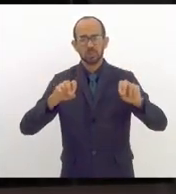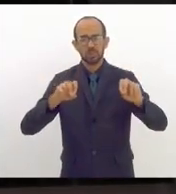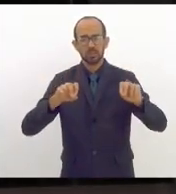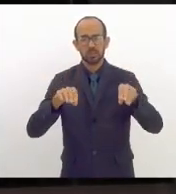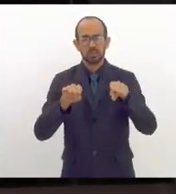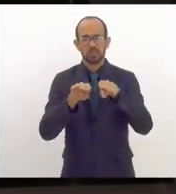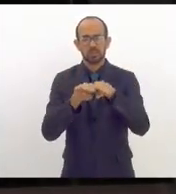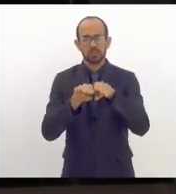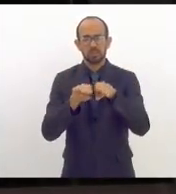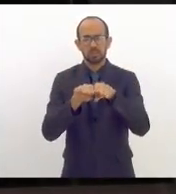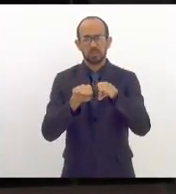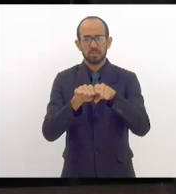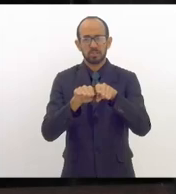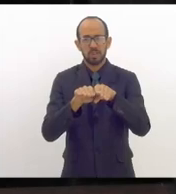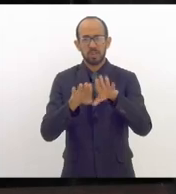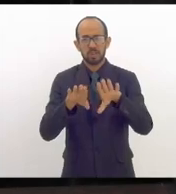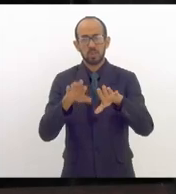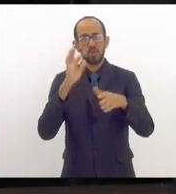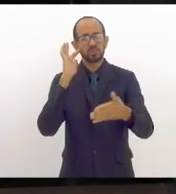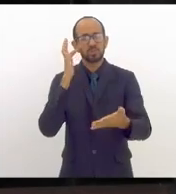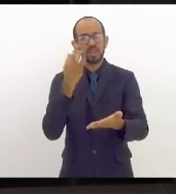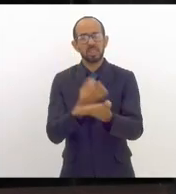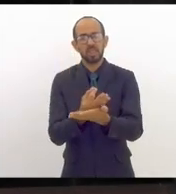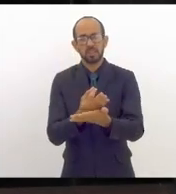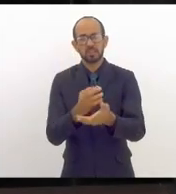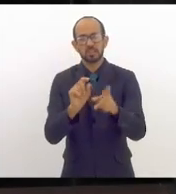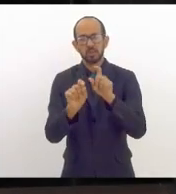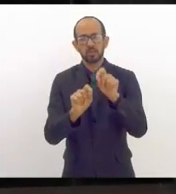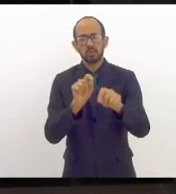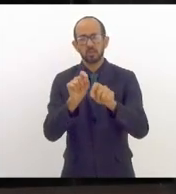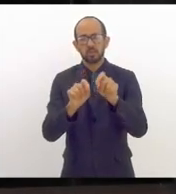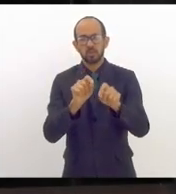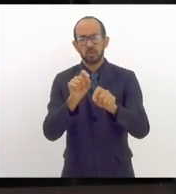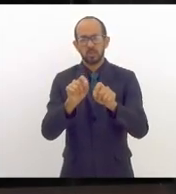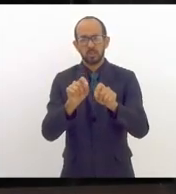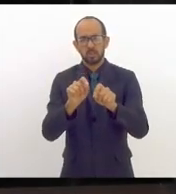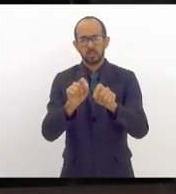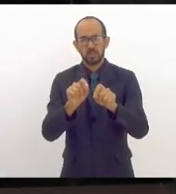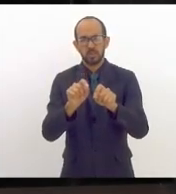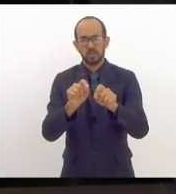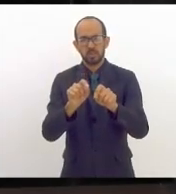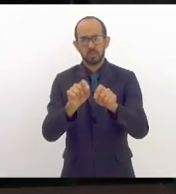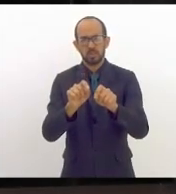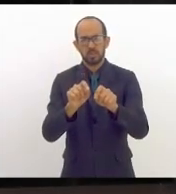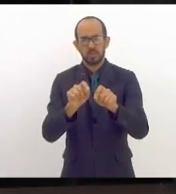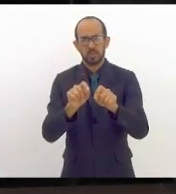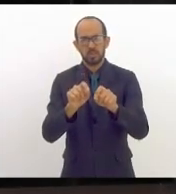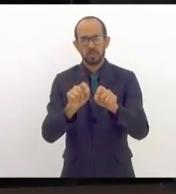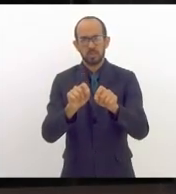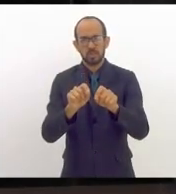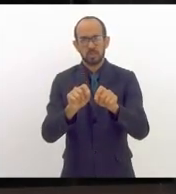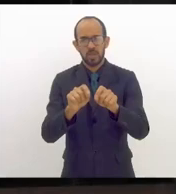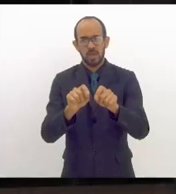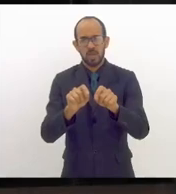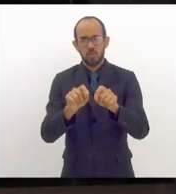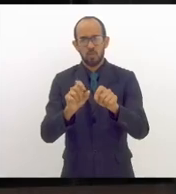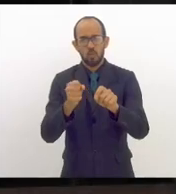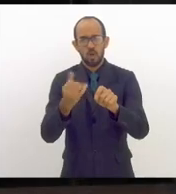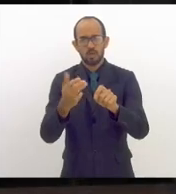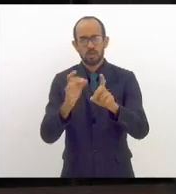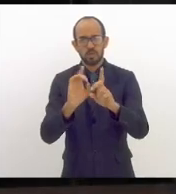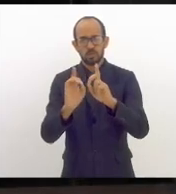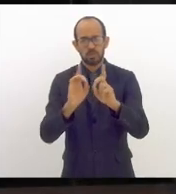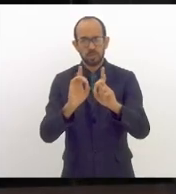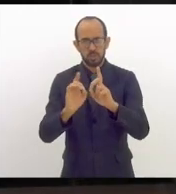e com certeza ao se Terra aquele debate porque por exemplo eu